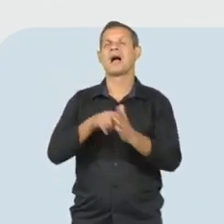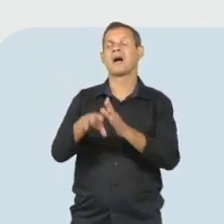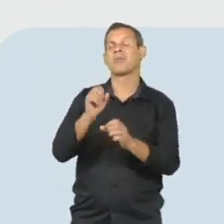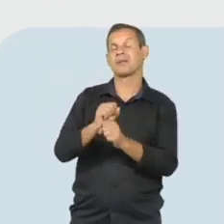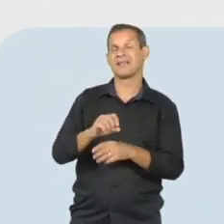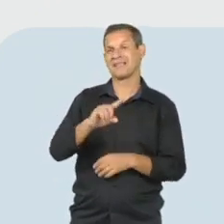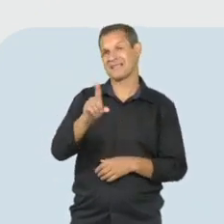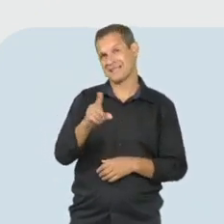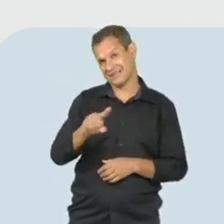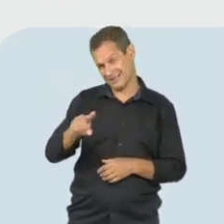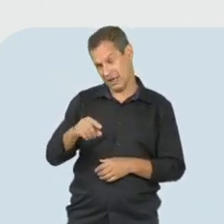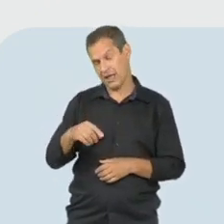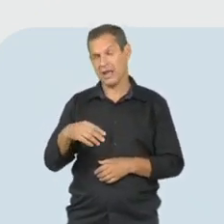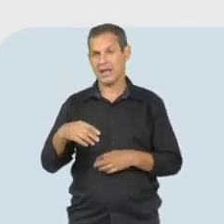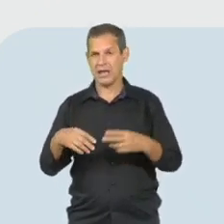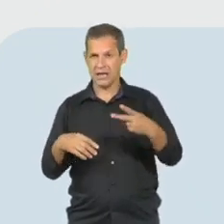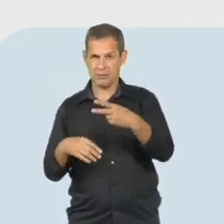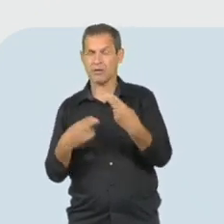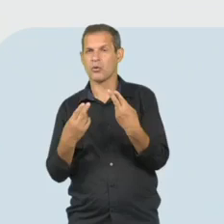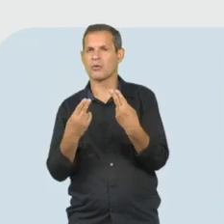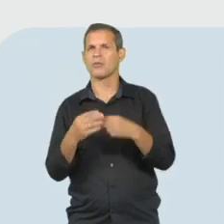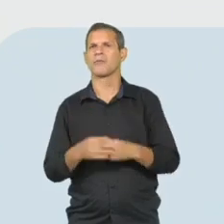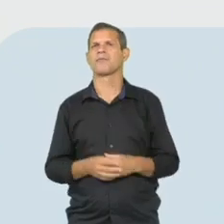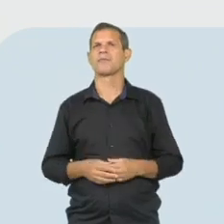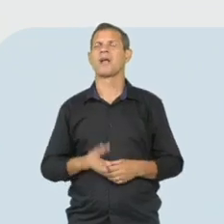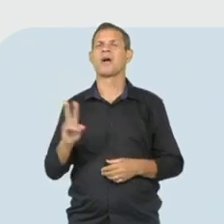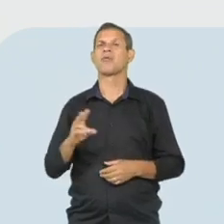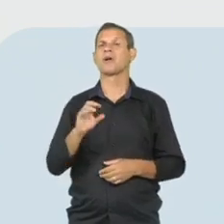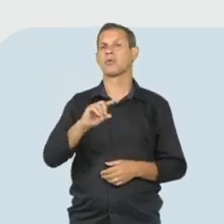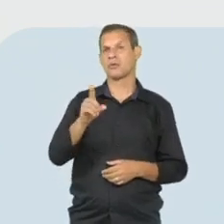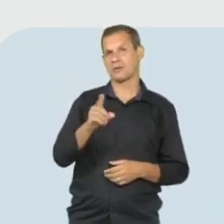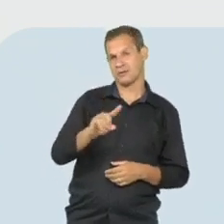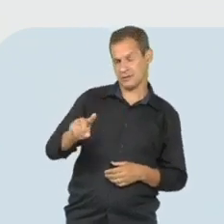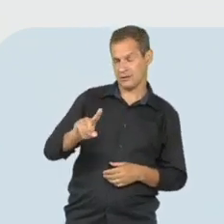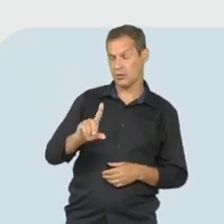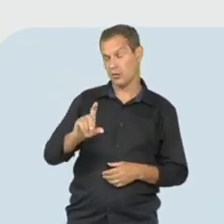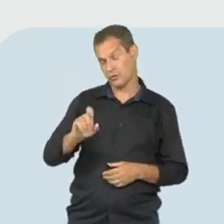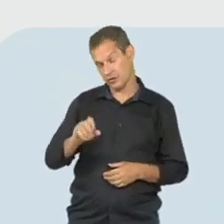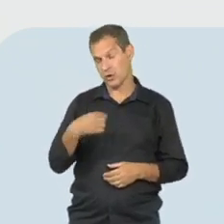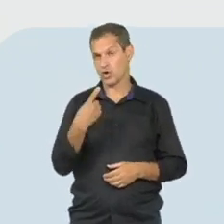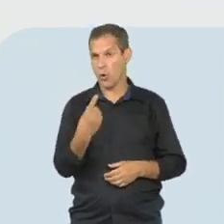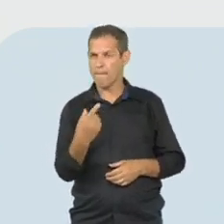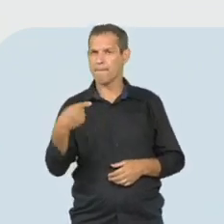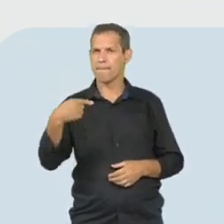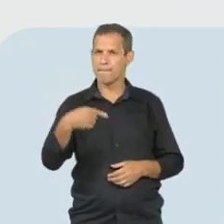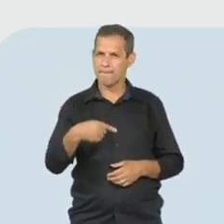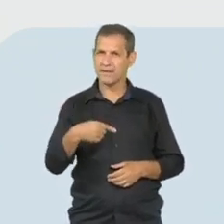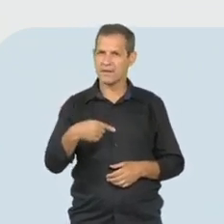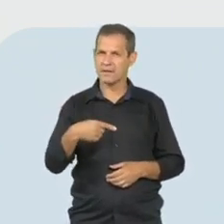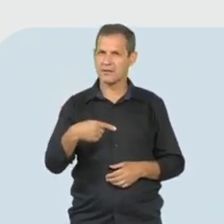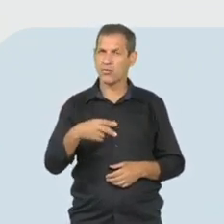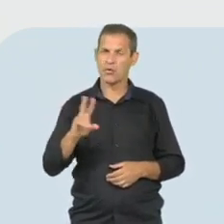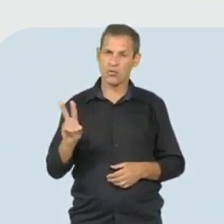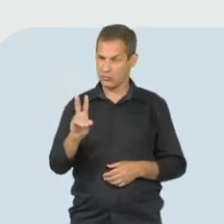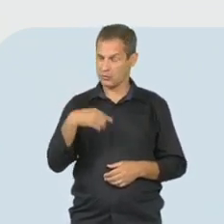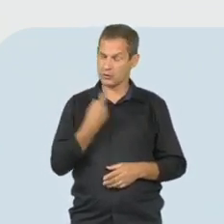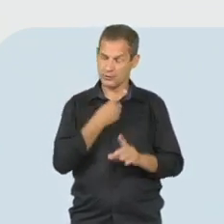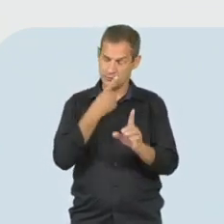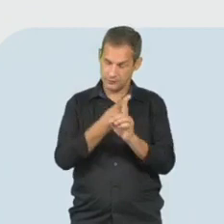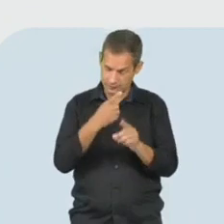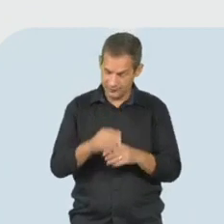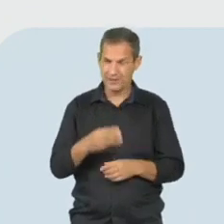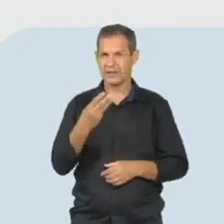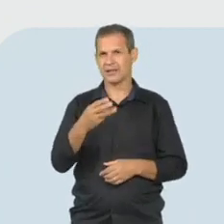de Z ser menor ou igual aqui ao valor de Z. Ou seja, 1 menos o valor que a gente encontrou lá,